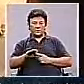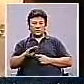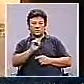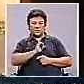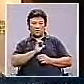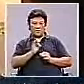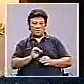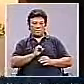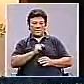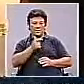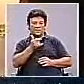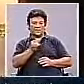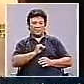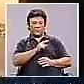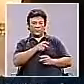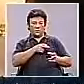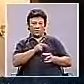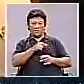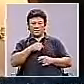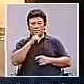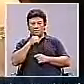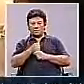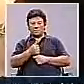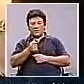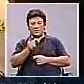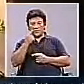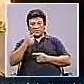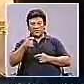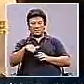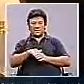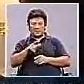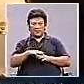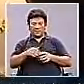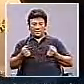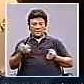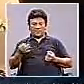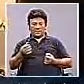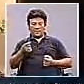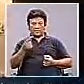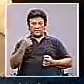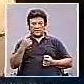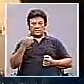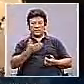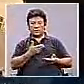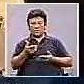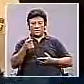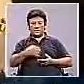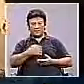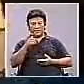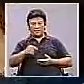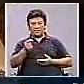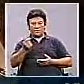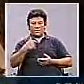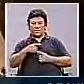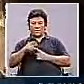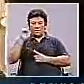nosso tipo de corridas, mas vamos fazer aqui o melhor que pudermos. Vem participar como piloto, mas tendo sido convidado, sente-se também um pouco